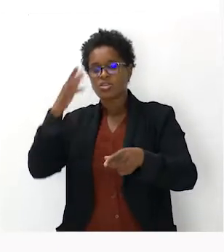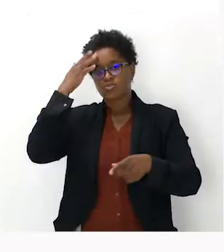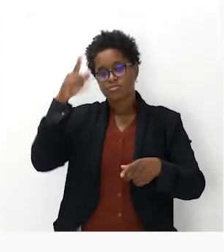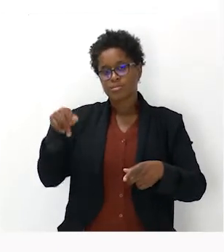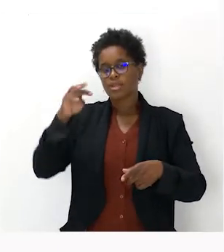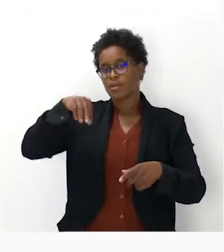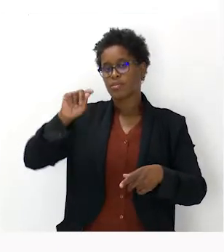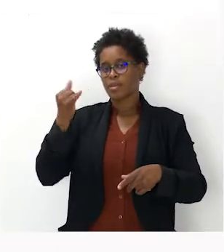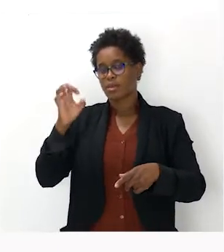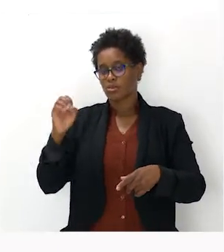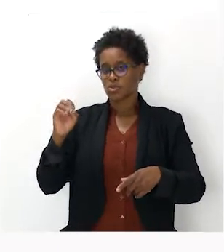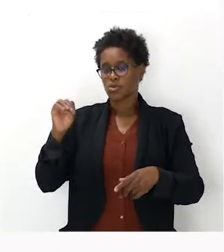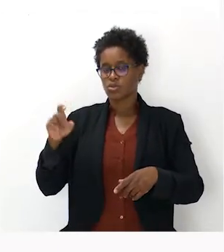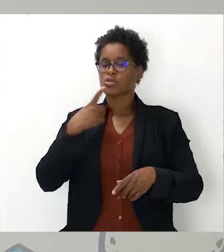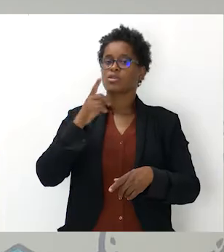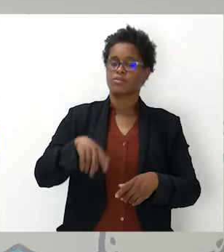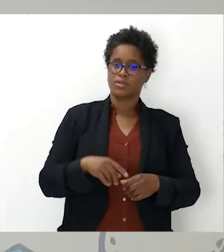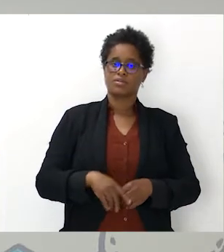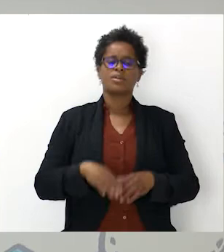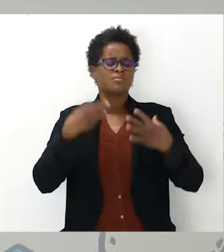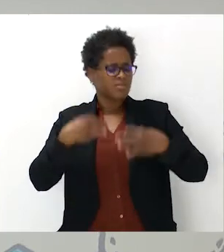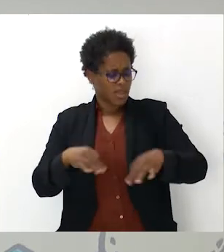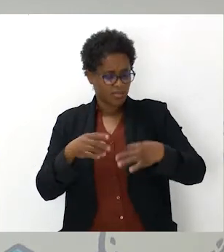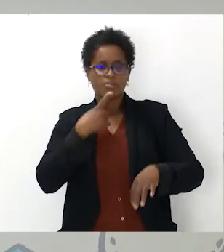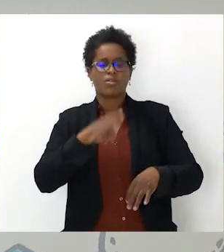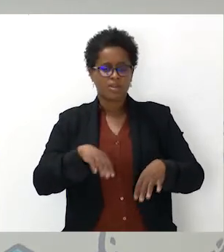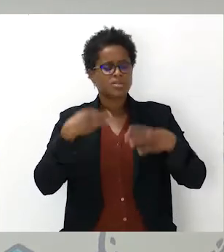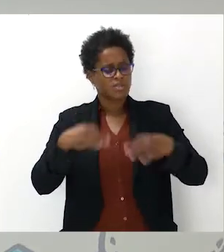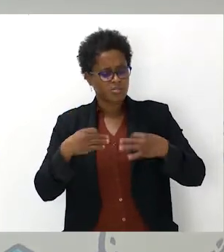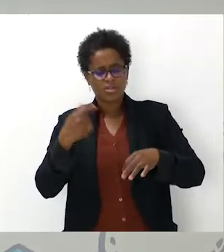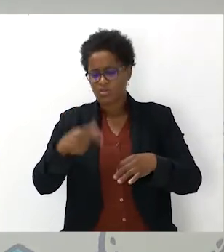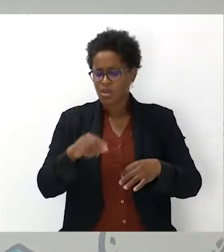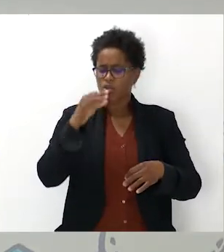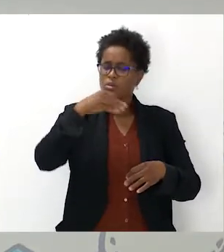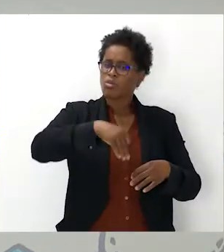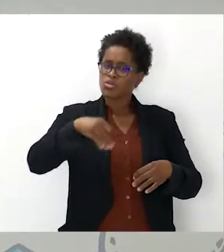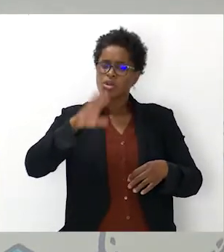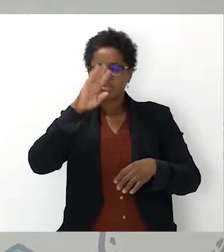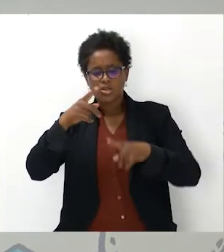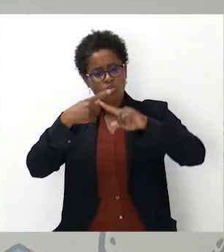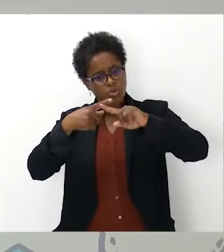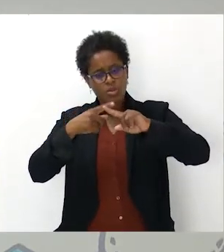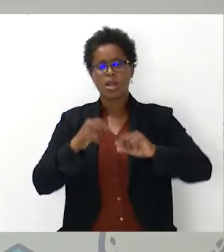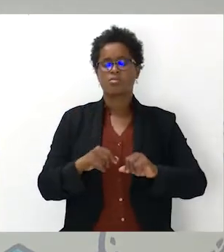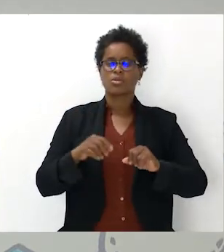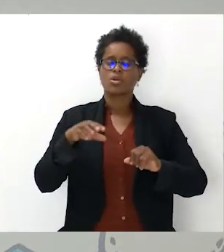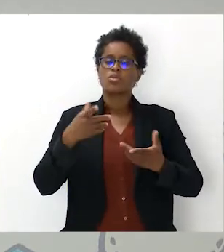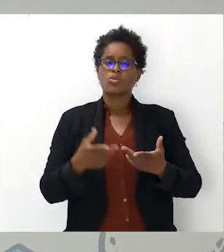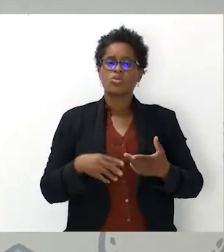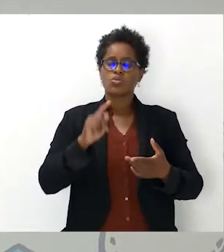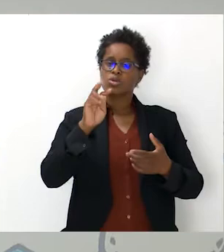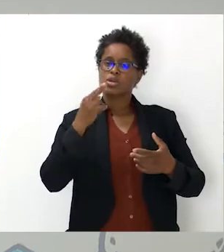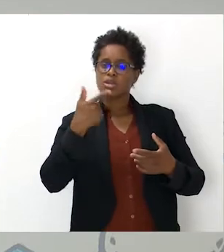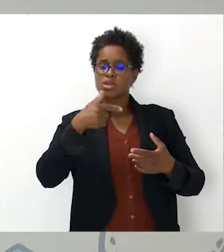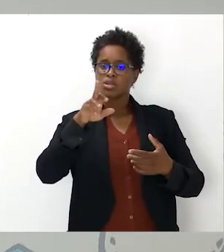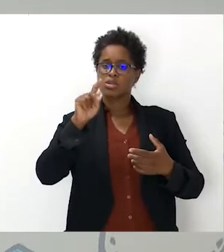dos meios. Mais uma vez, sempre que nós tivermos uma proporção, se nós multiplicarmos os